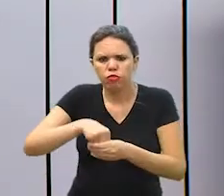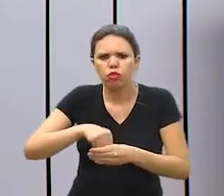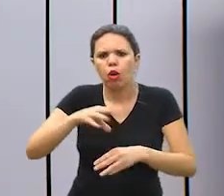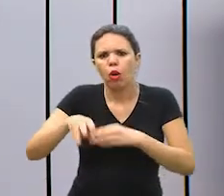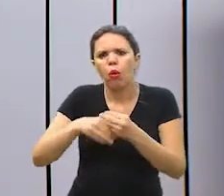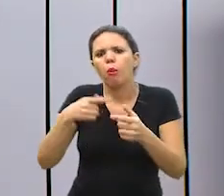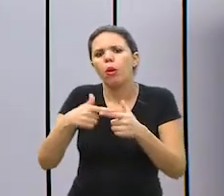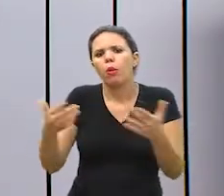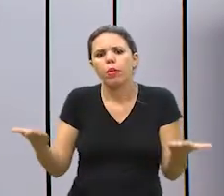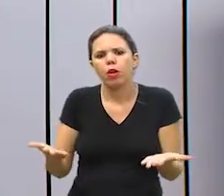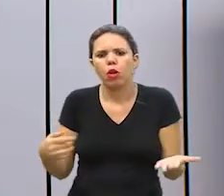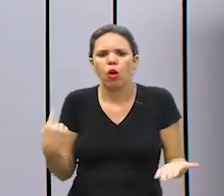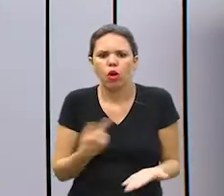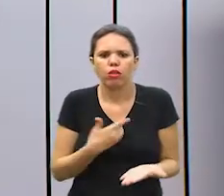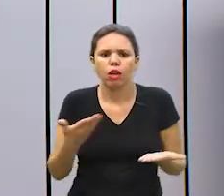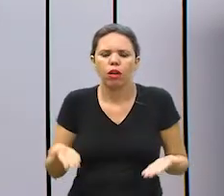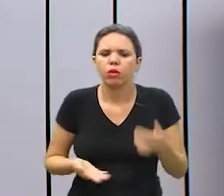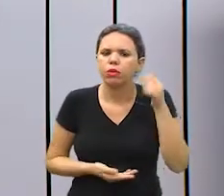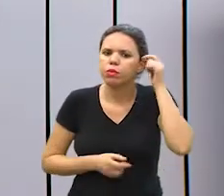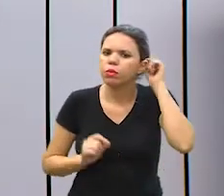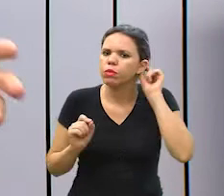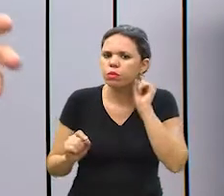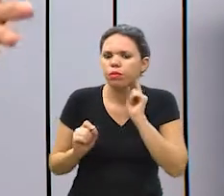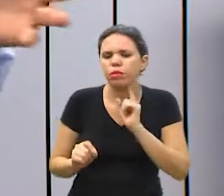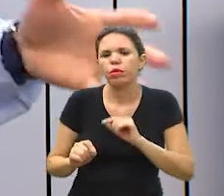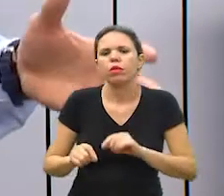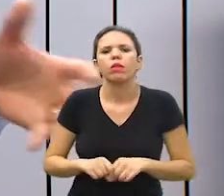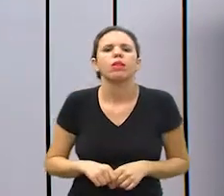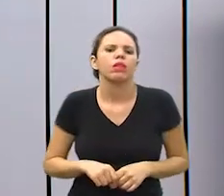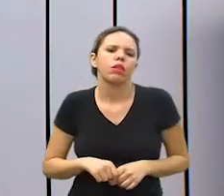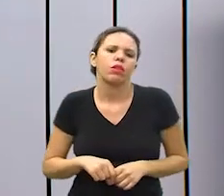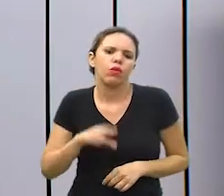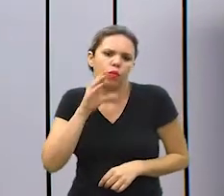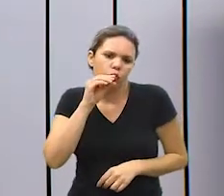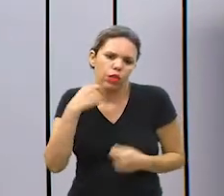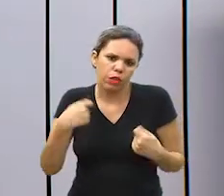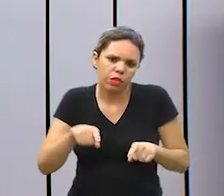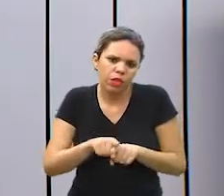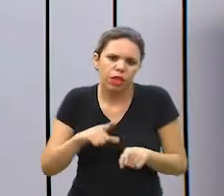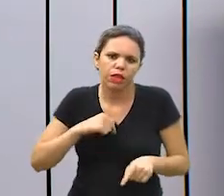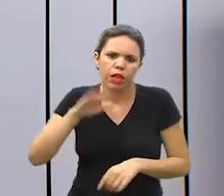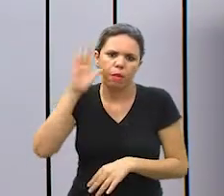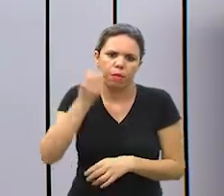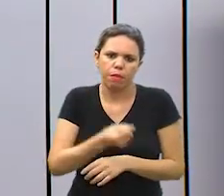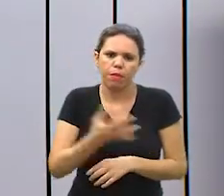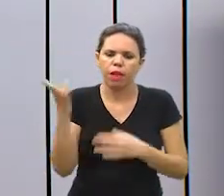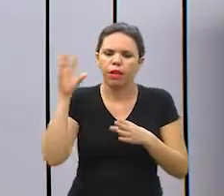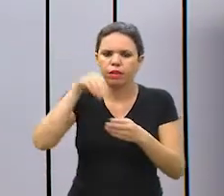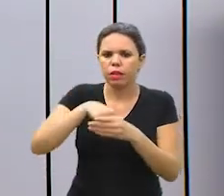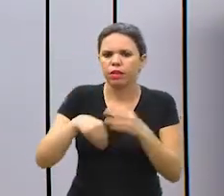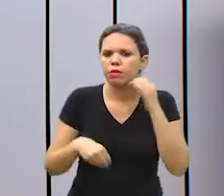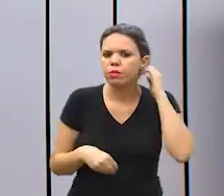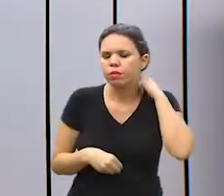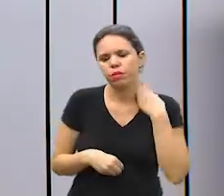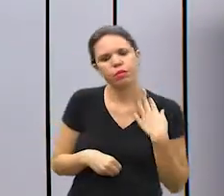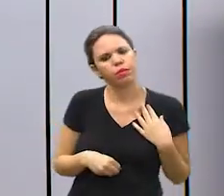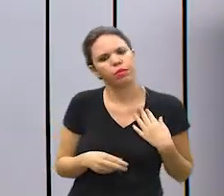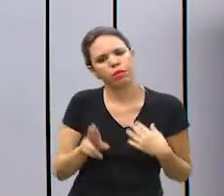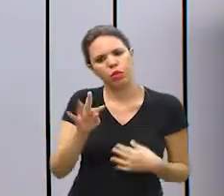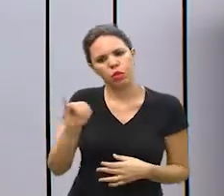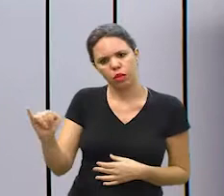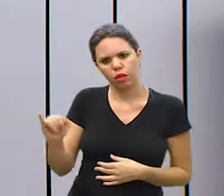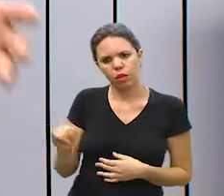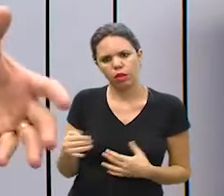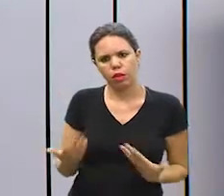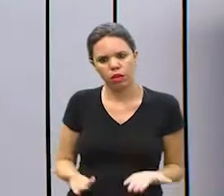grande problema nosso é RH, para que as pessoas eles possam estar dentro, né, de uma